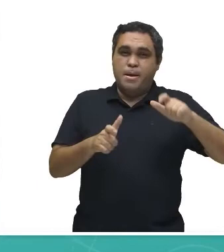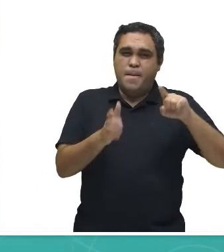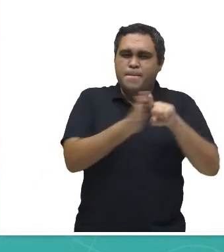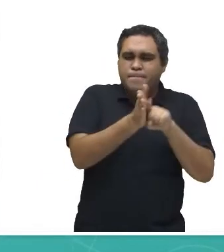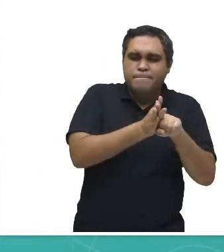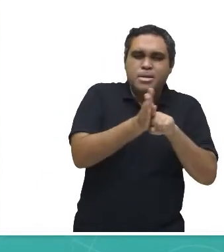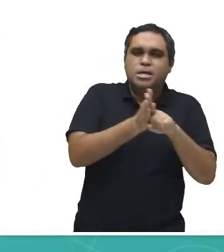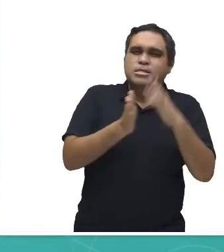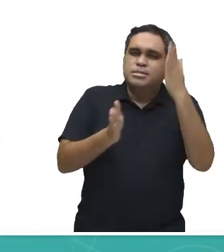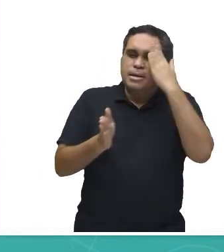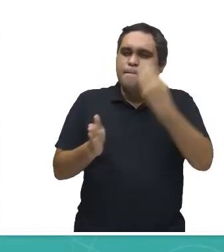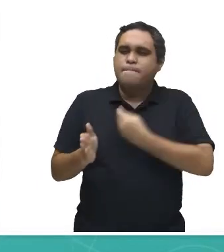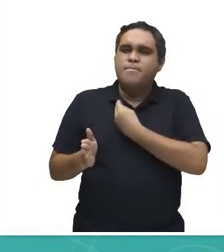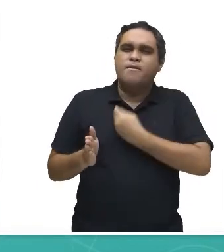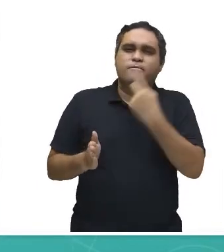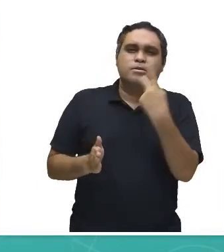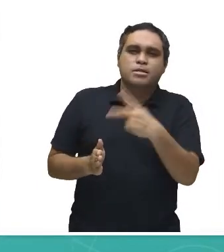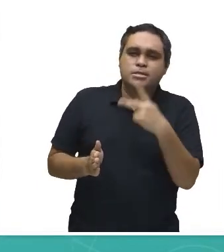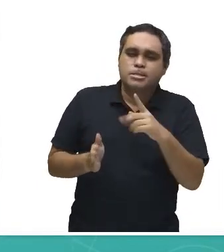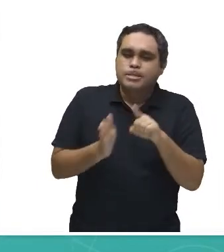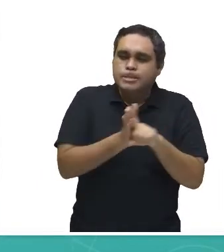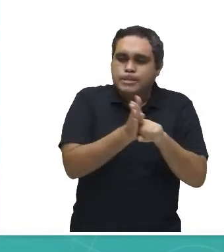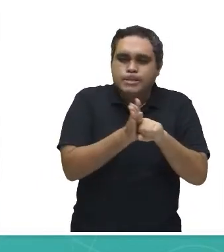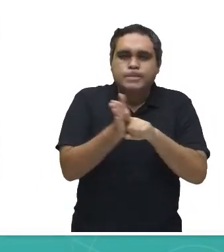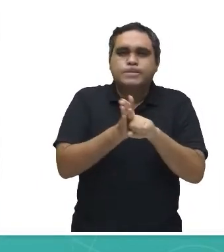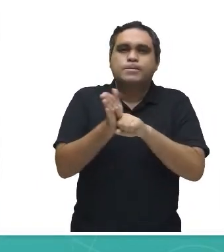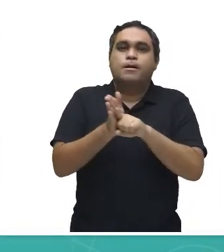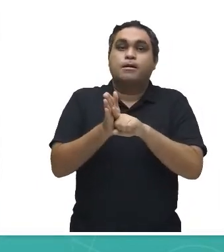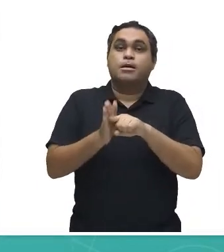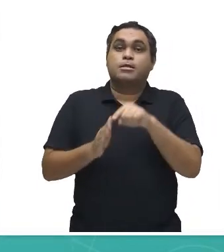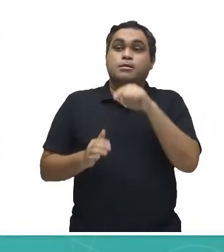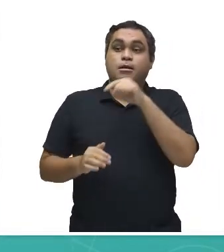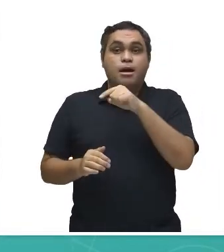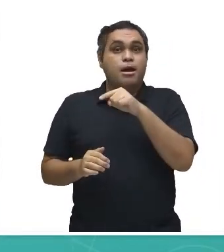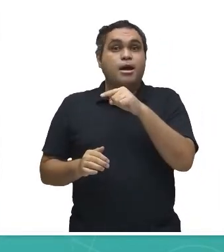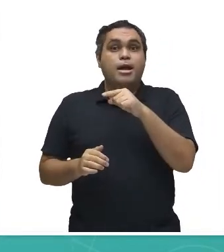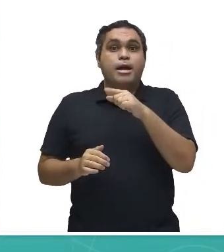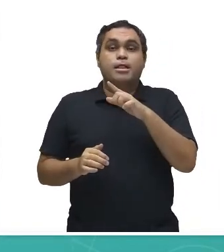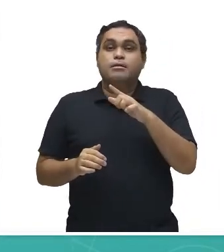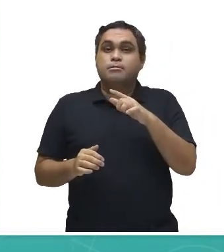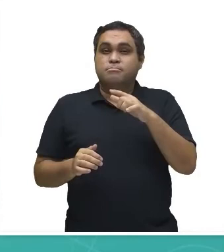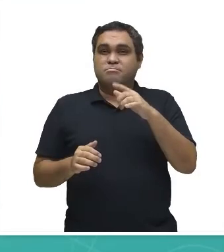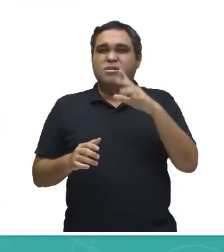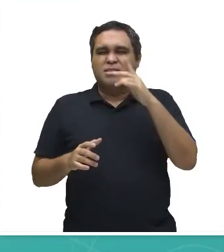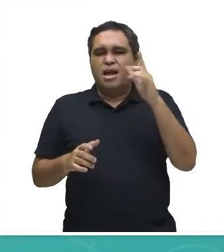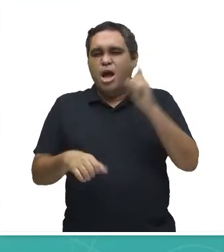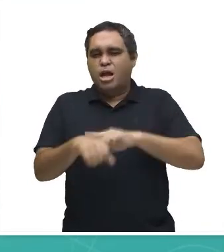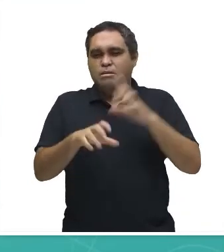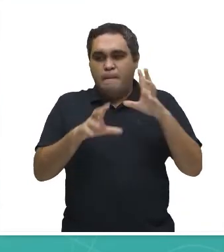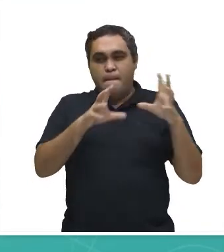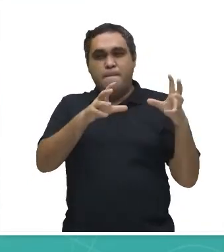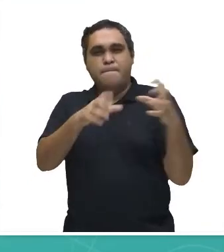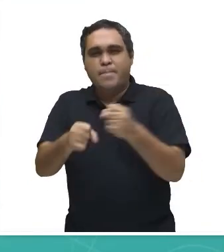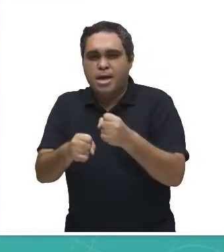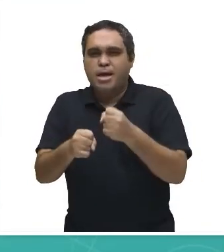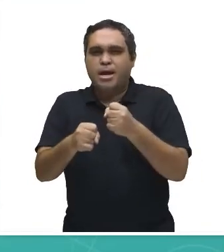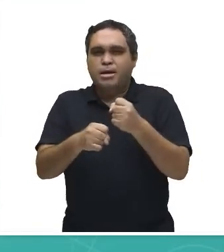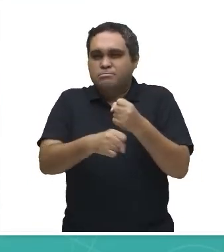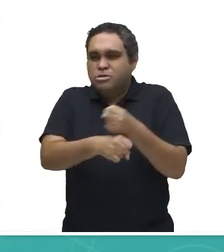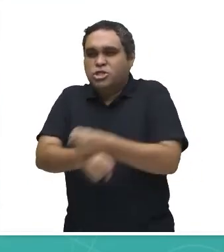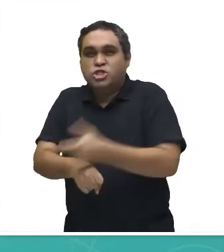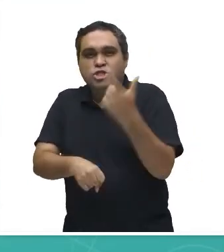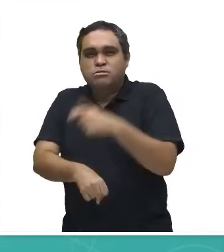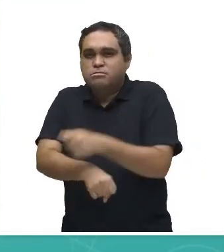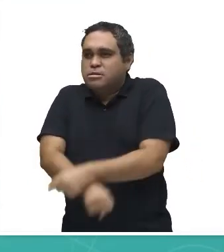no nosso comentário que ela resistiu tanto que ela preferiu a morte a se entregar ao processo de escravidão